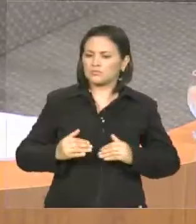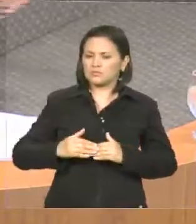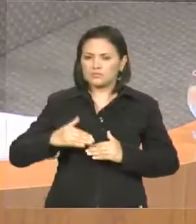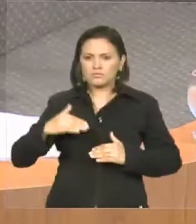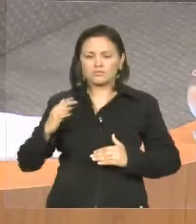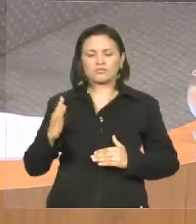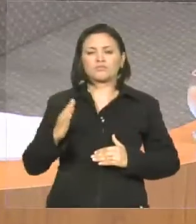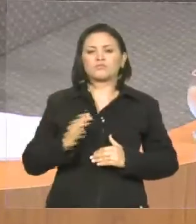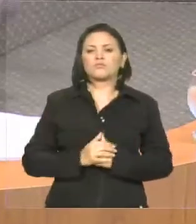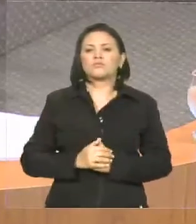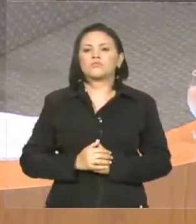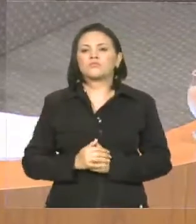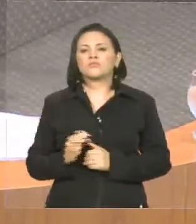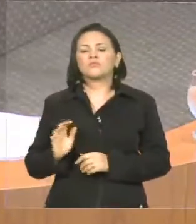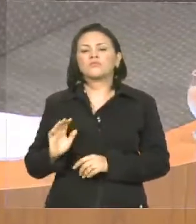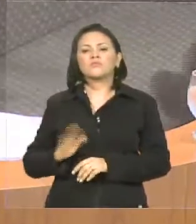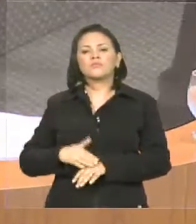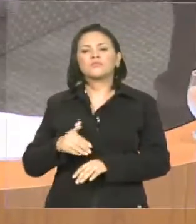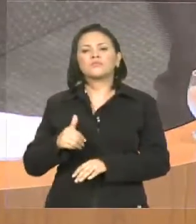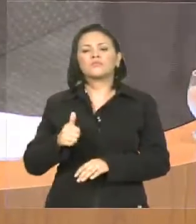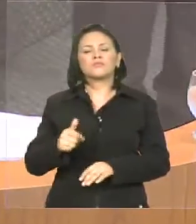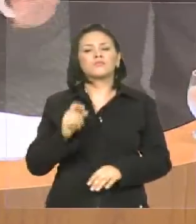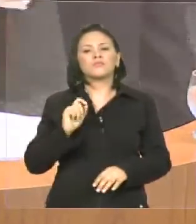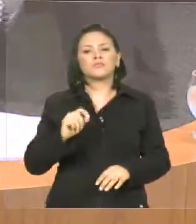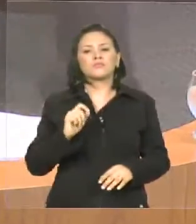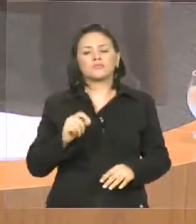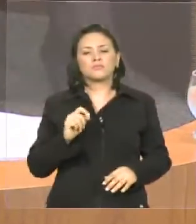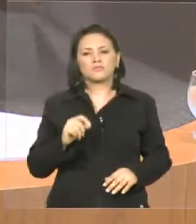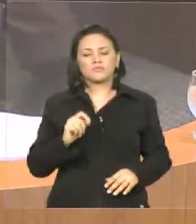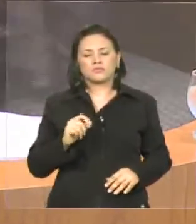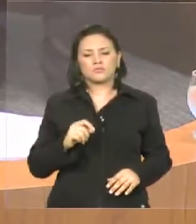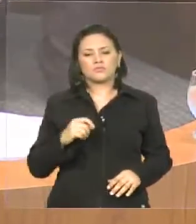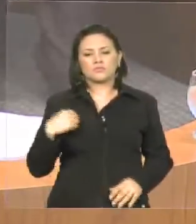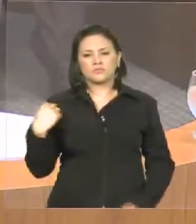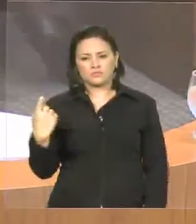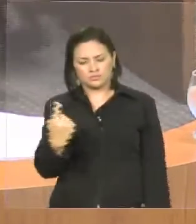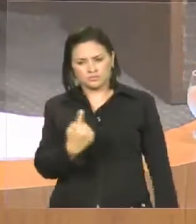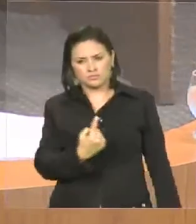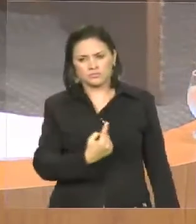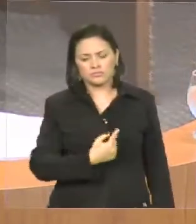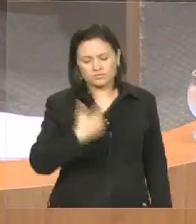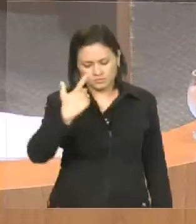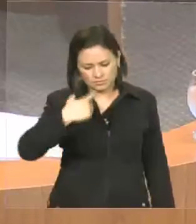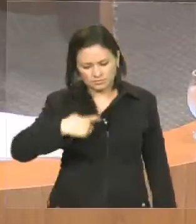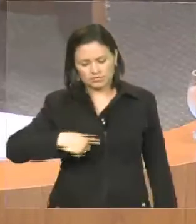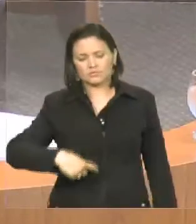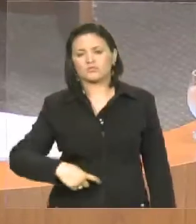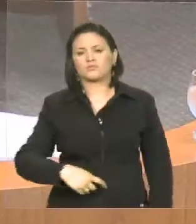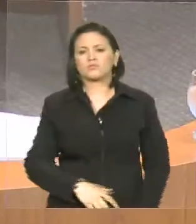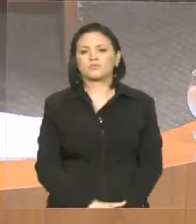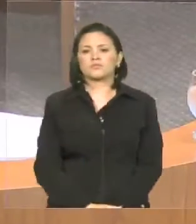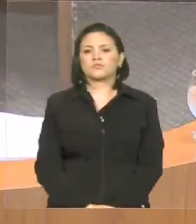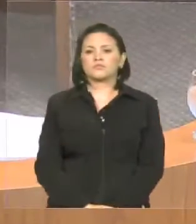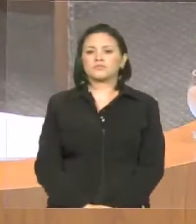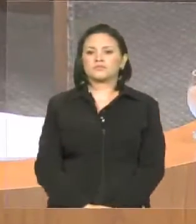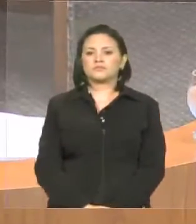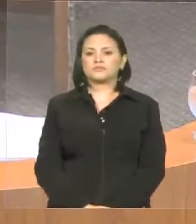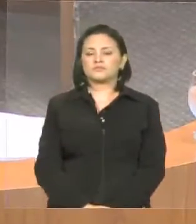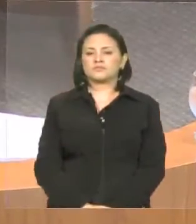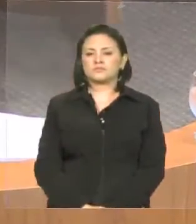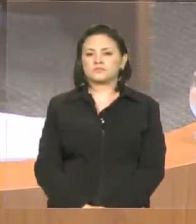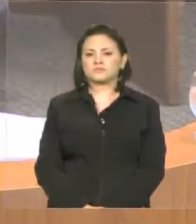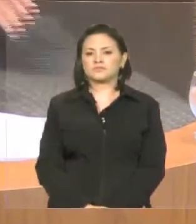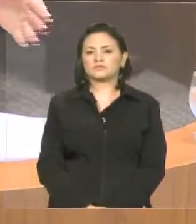fora. E nós temos que valorizar a nossa imagem, porque nós temos tradições em todas as áreas. Inclusive na área de